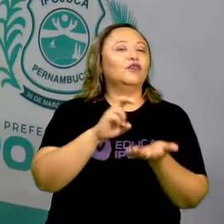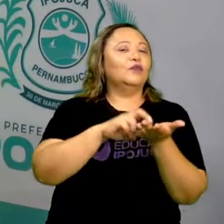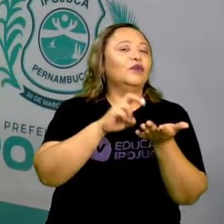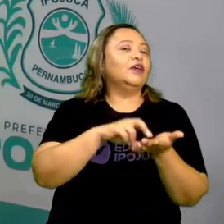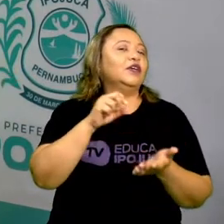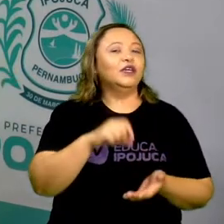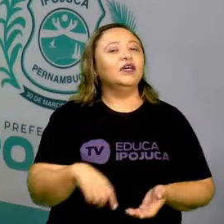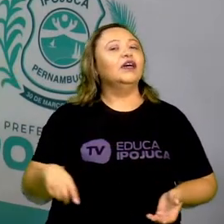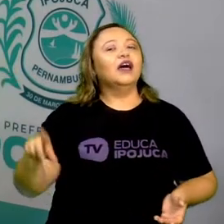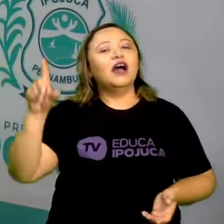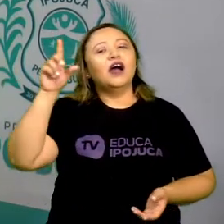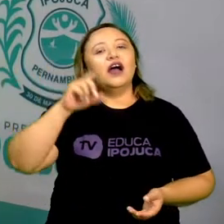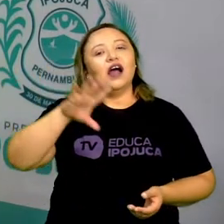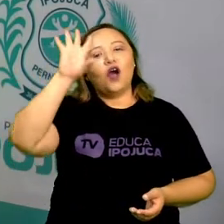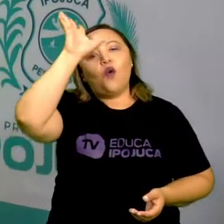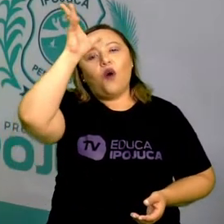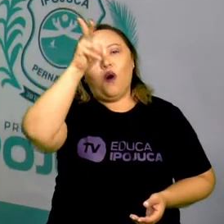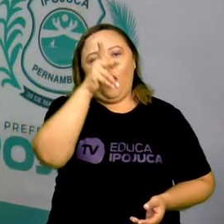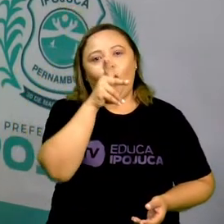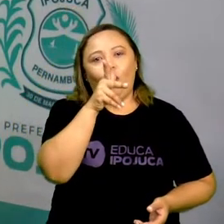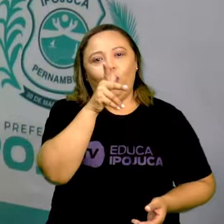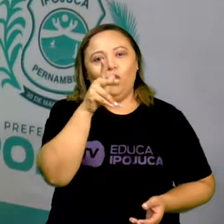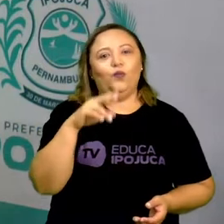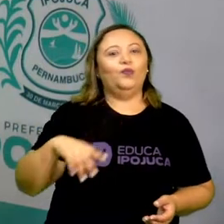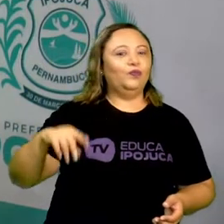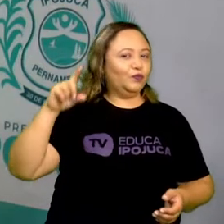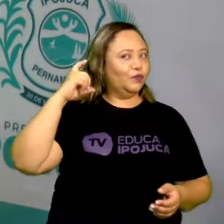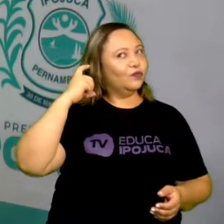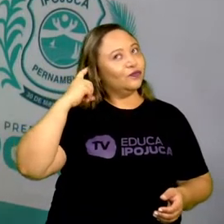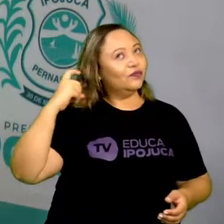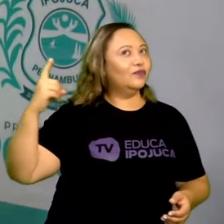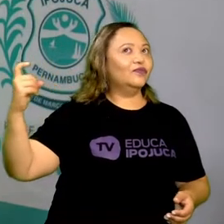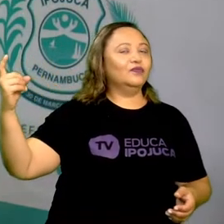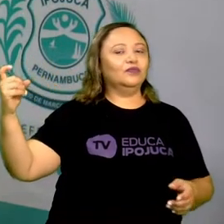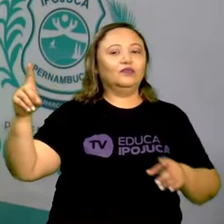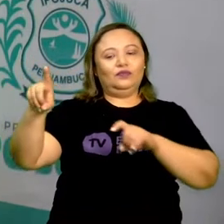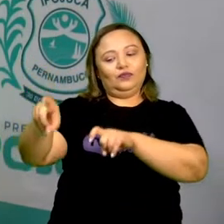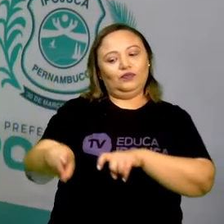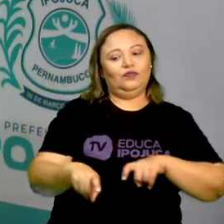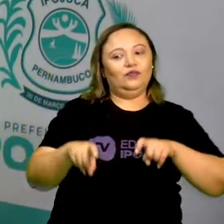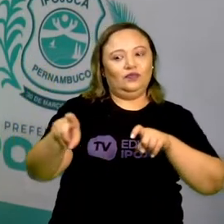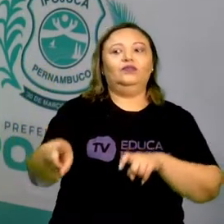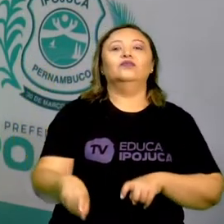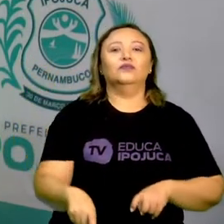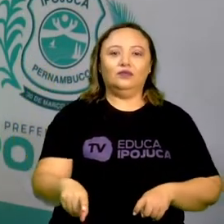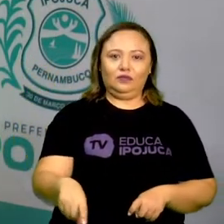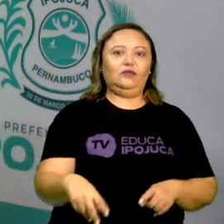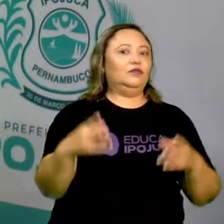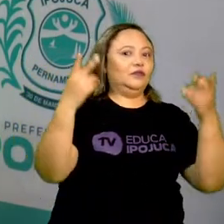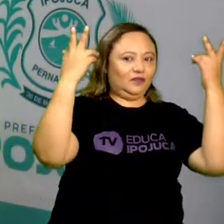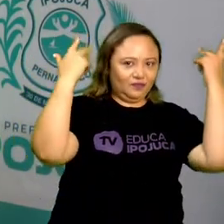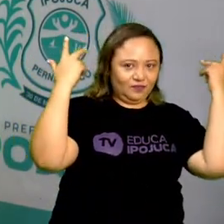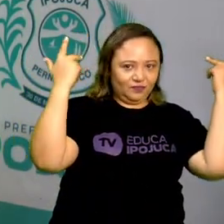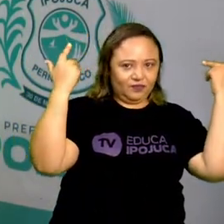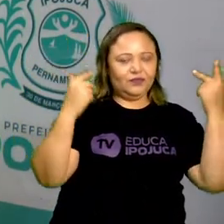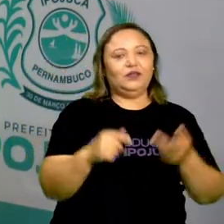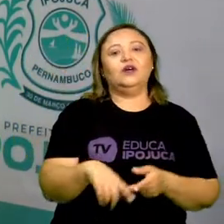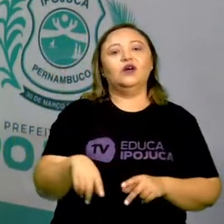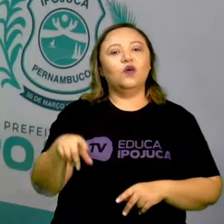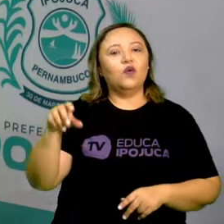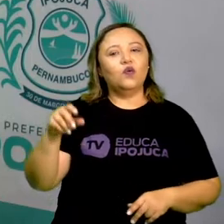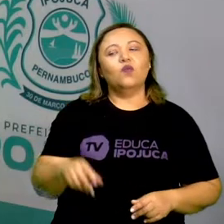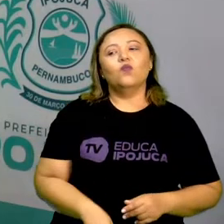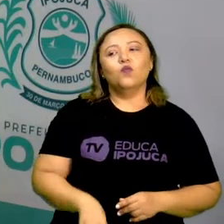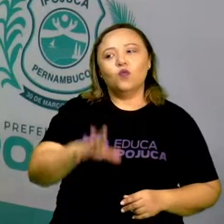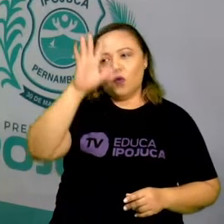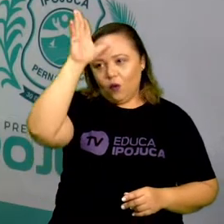um som bonito, principalmente na zona rural, que é onde tem muitos galos,